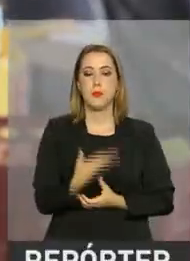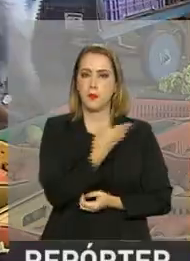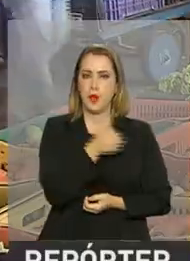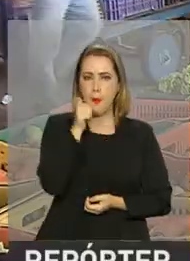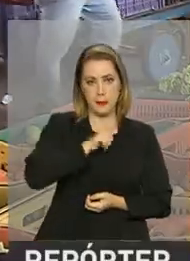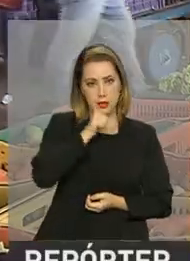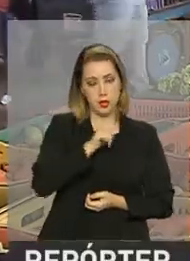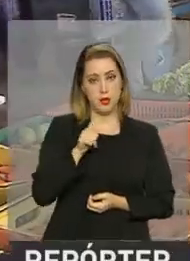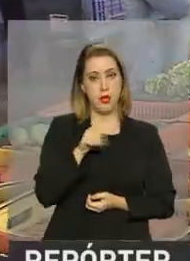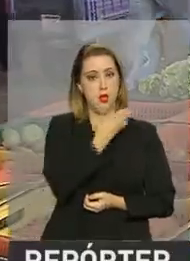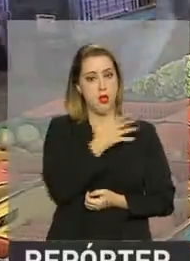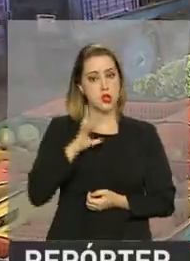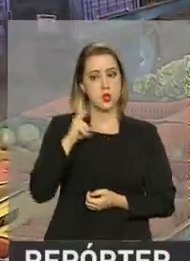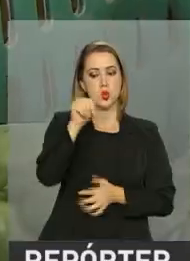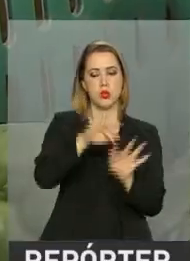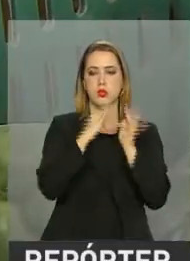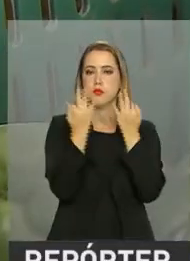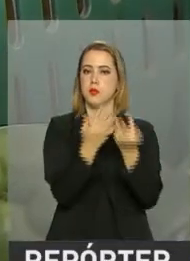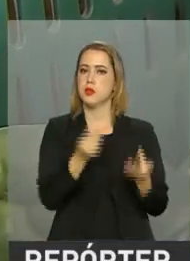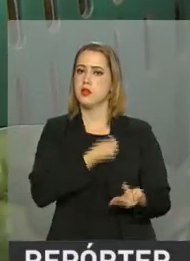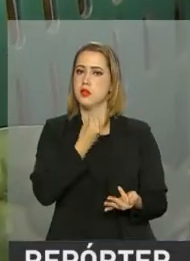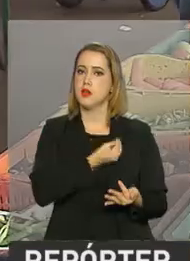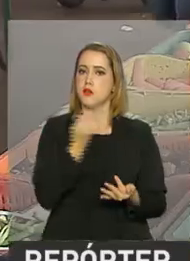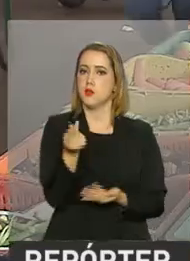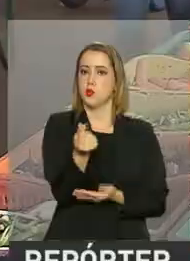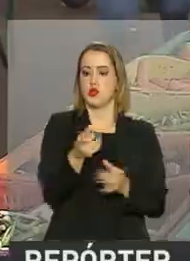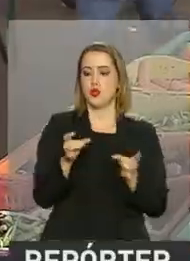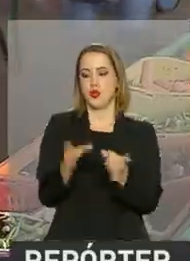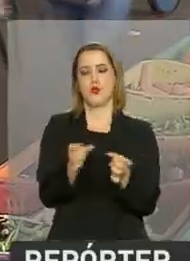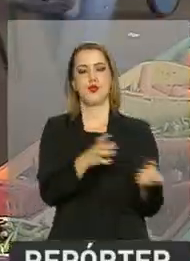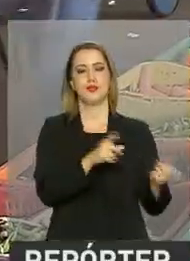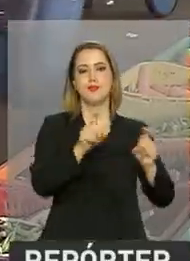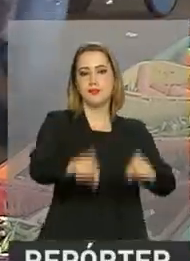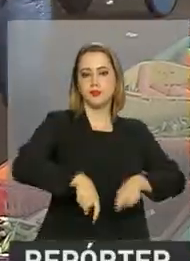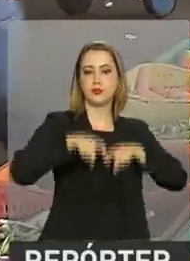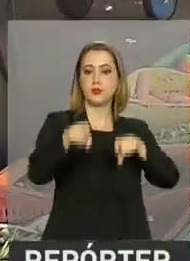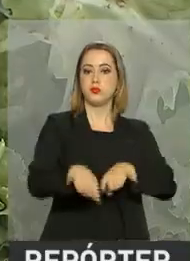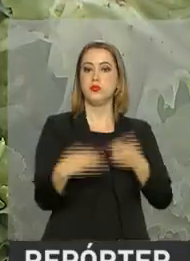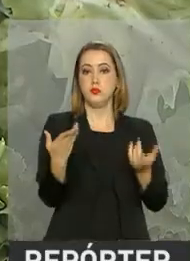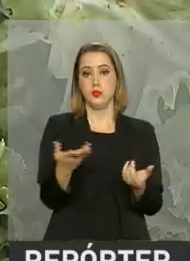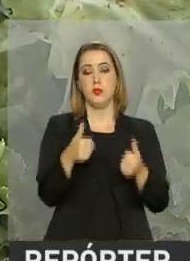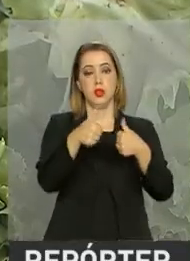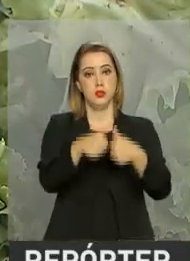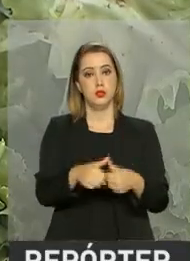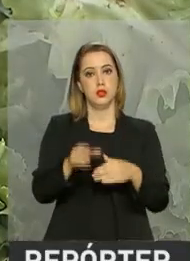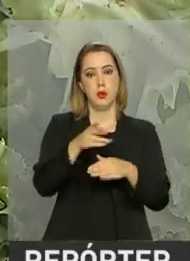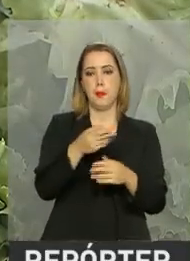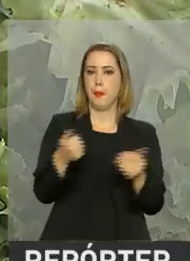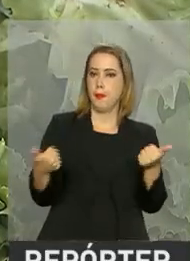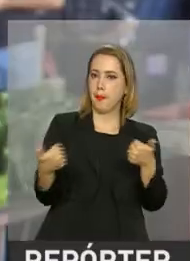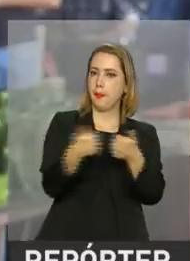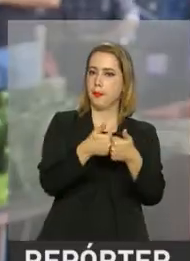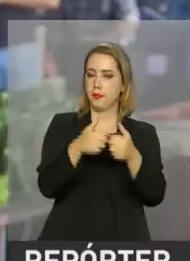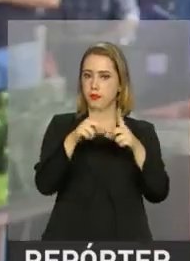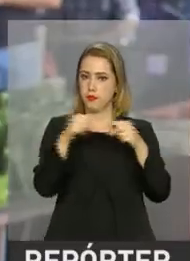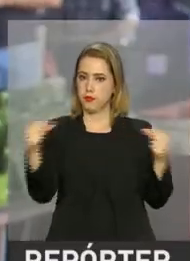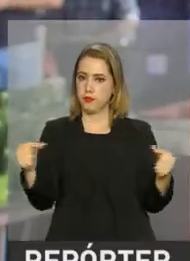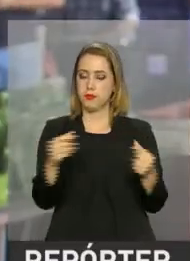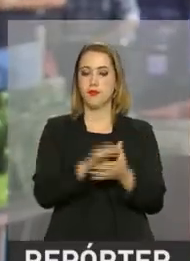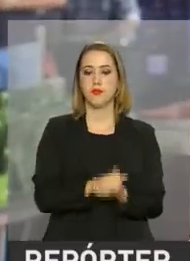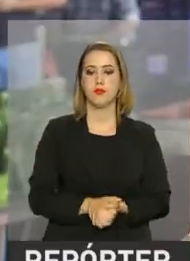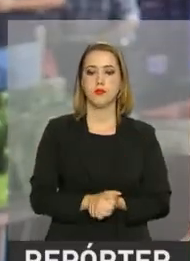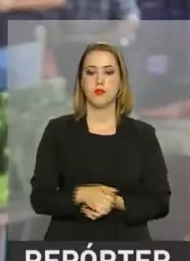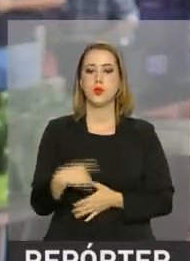toda a família vivem do dinheiro que ganham com a venda dos produtos que cultivam na propriedade dela que fica no entorno do distrito federal isso é bem claro